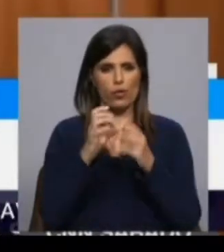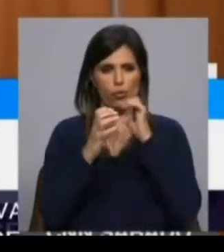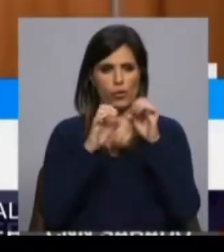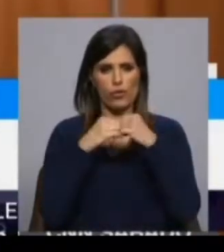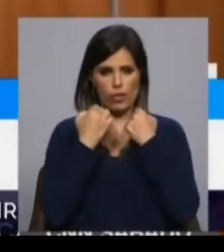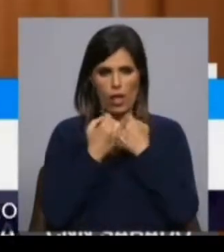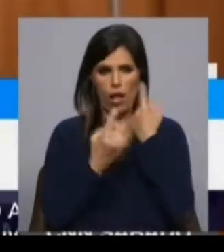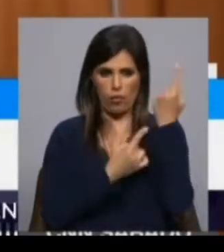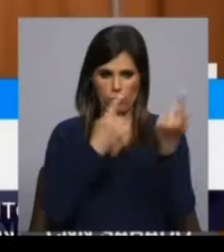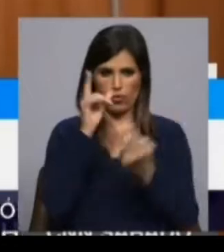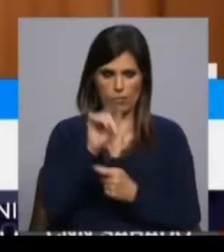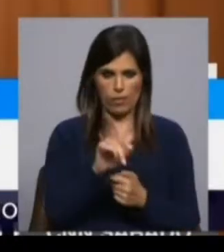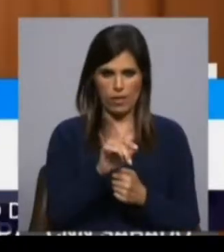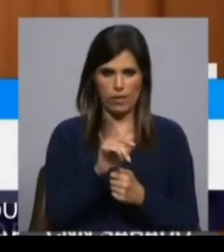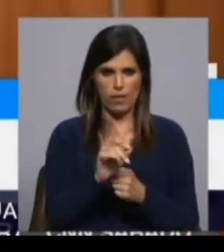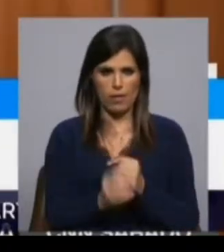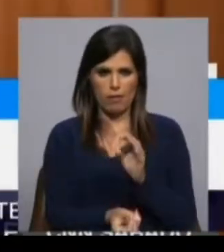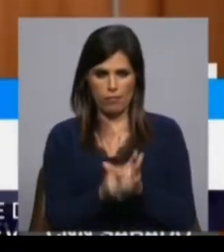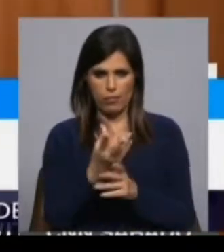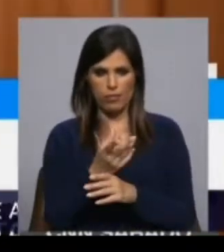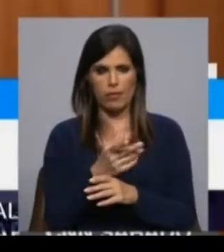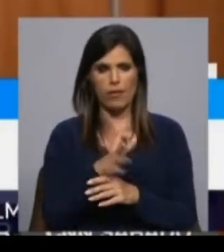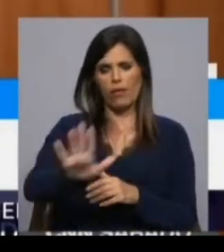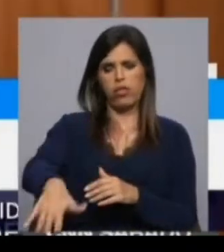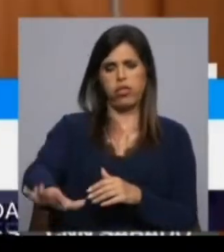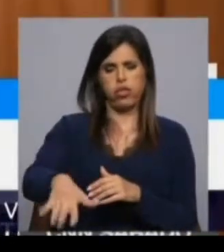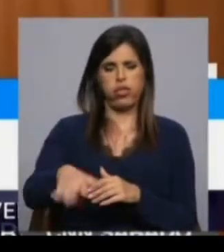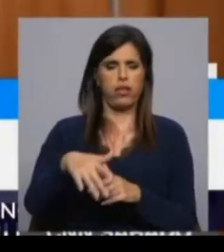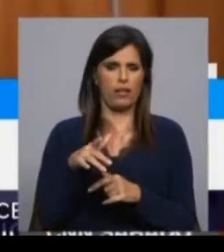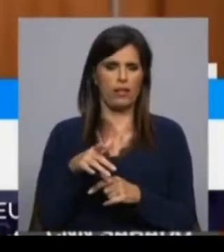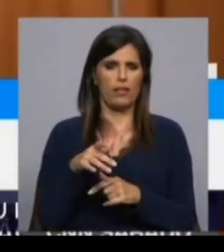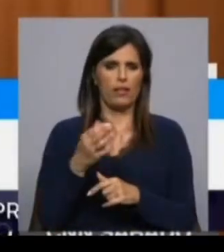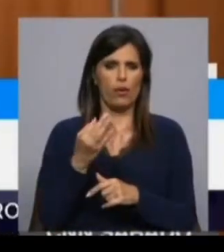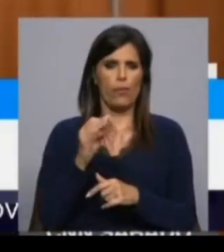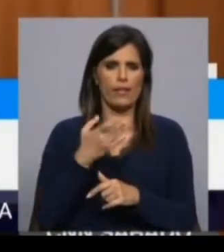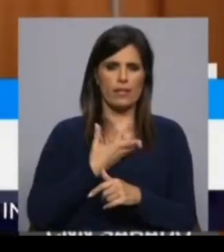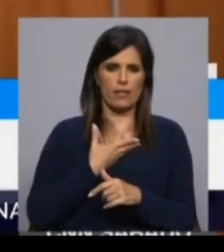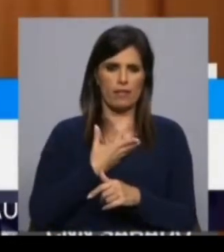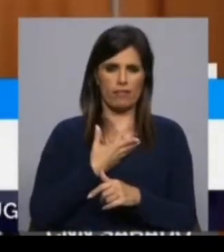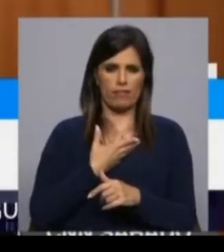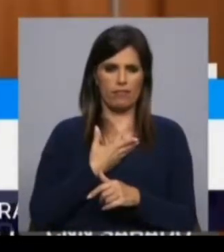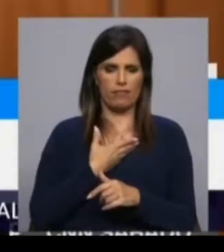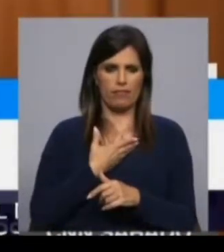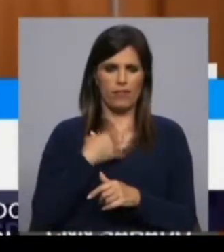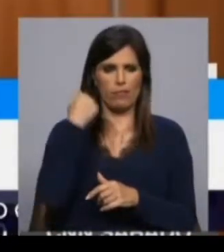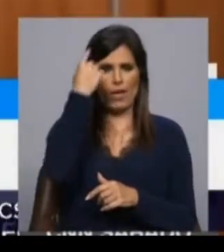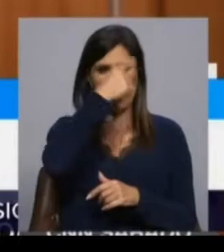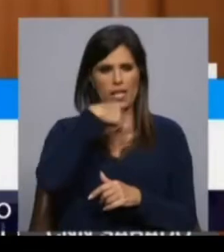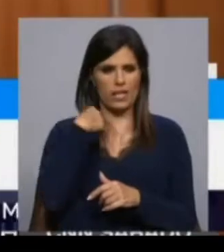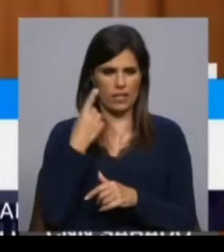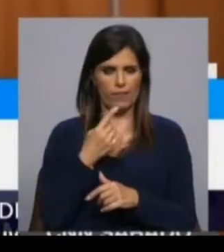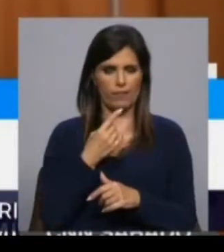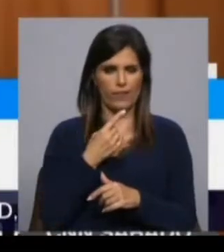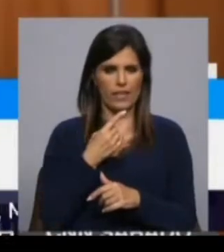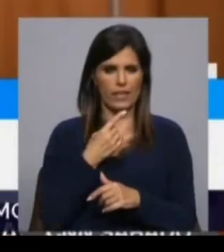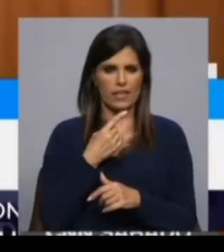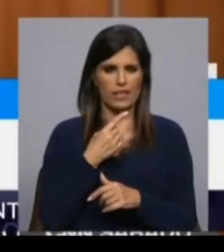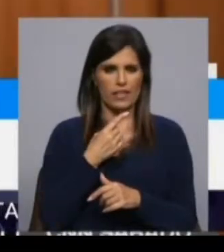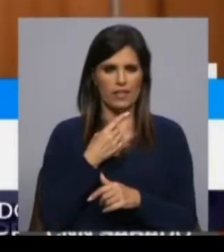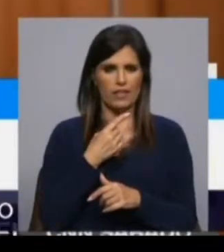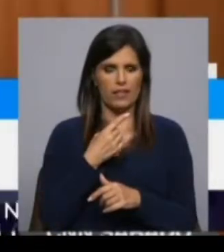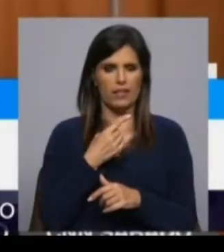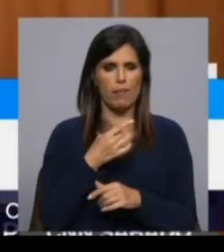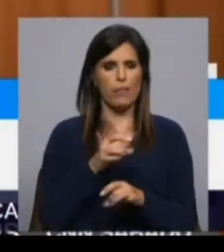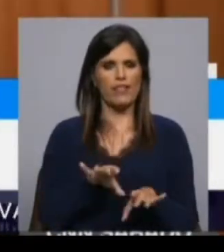comunicação social para desqualificarem o Partido Social Democrata e impedirem